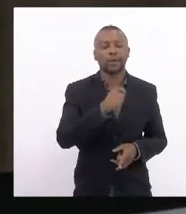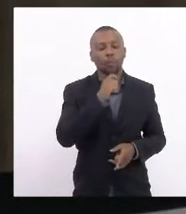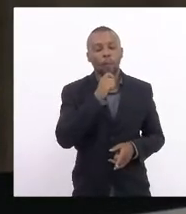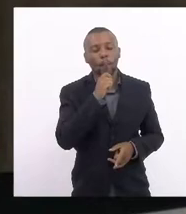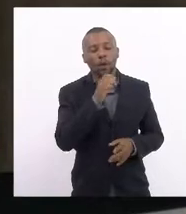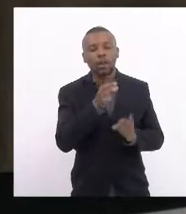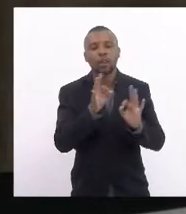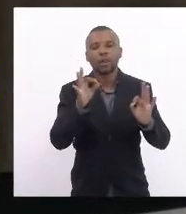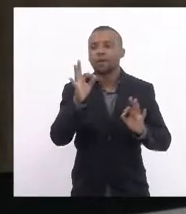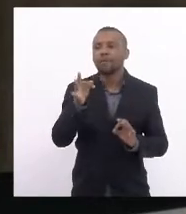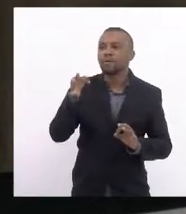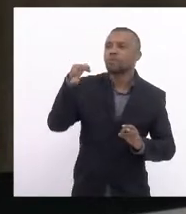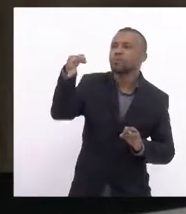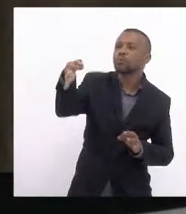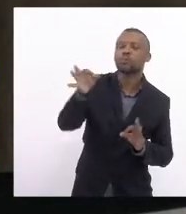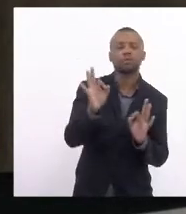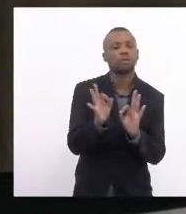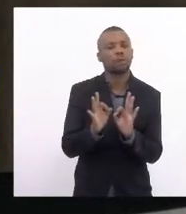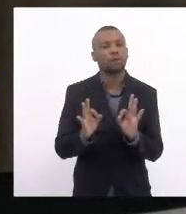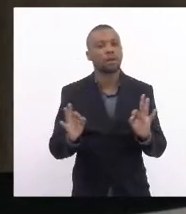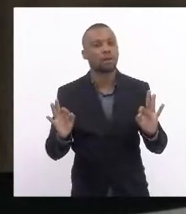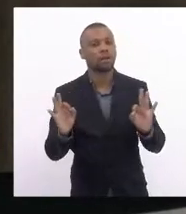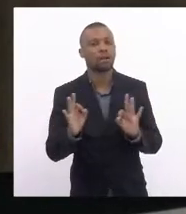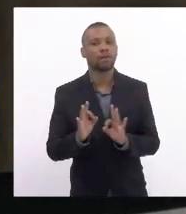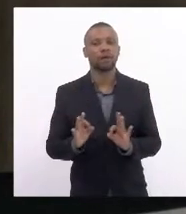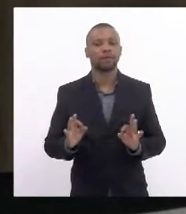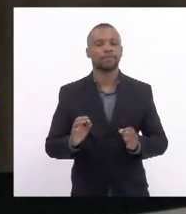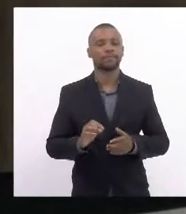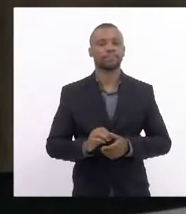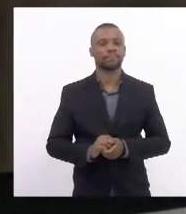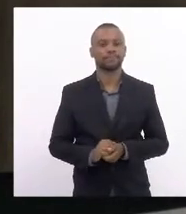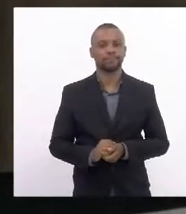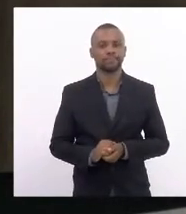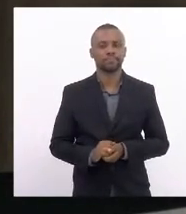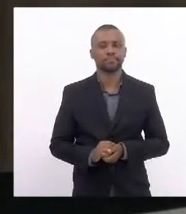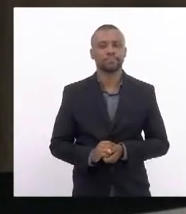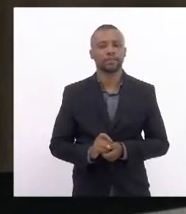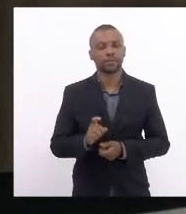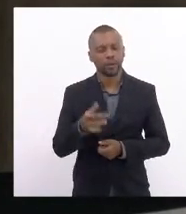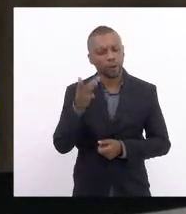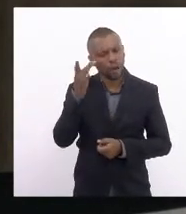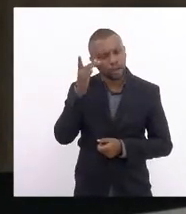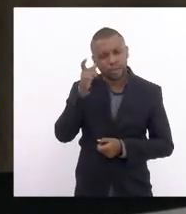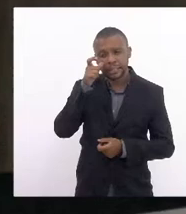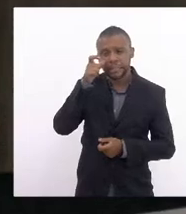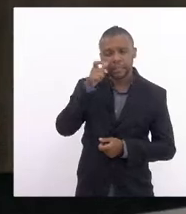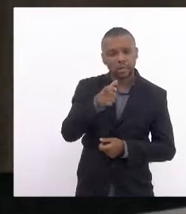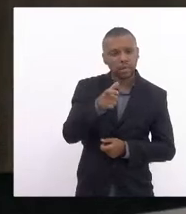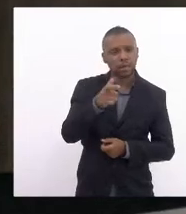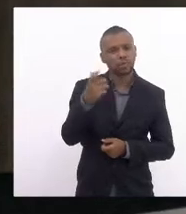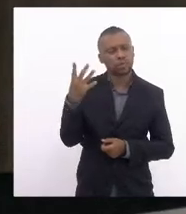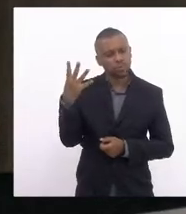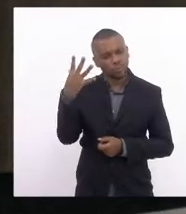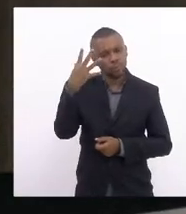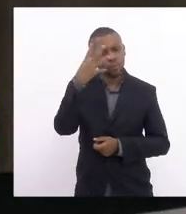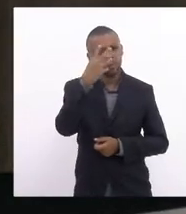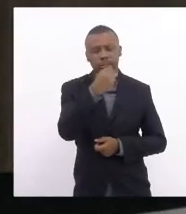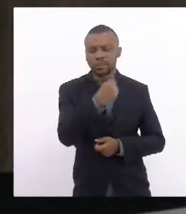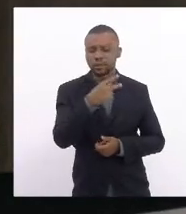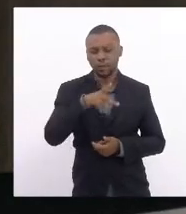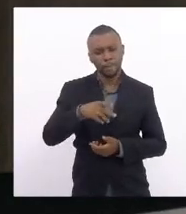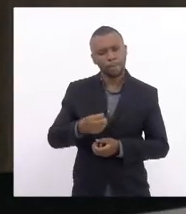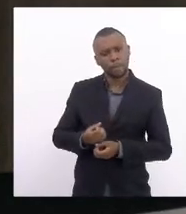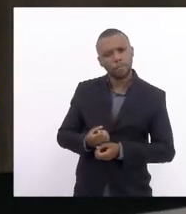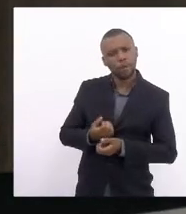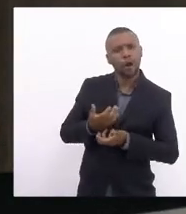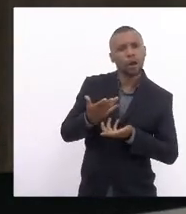de futuro. Eu acho que até é muito interessante, muito bonito, muito poético, dizendo que você pode